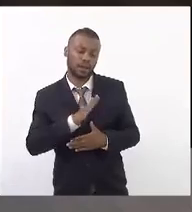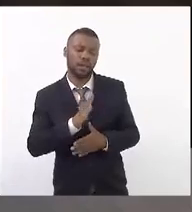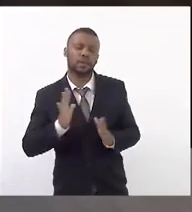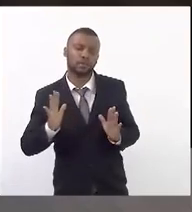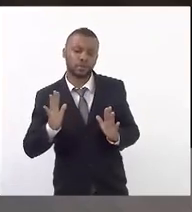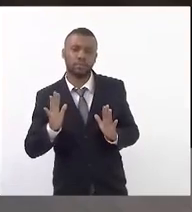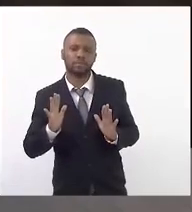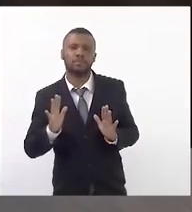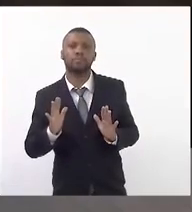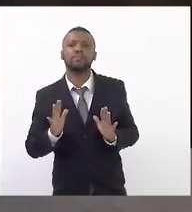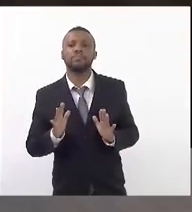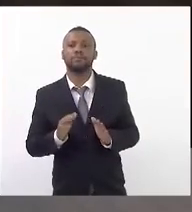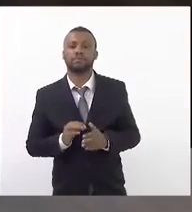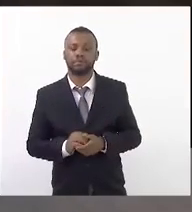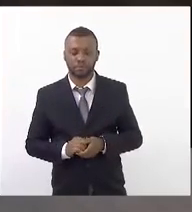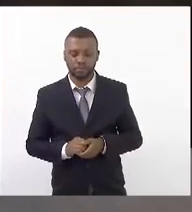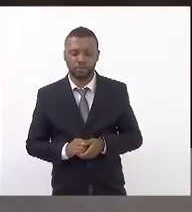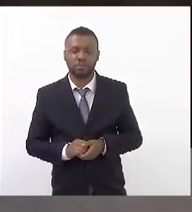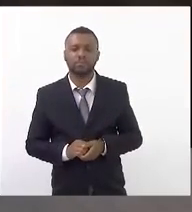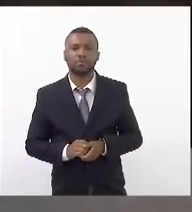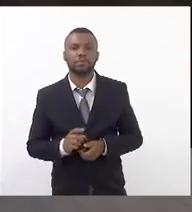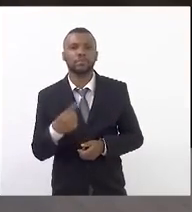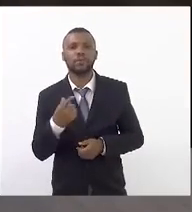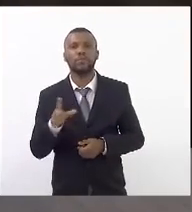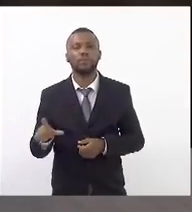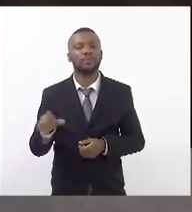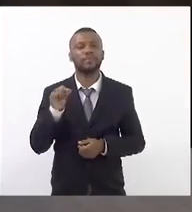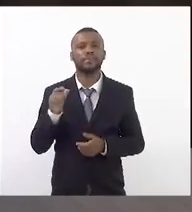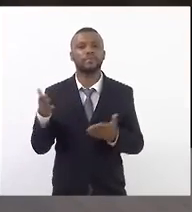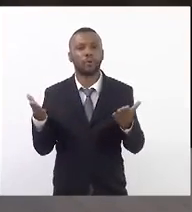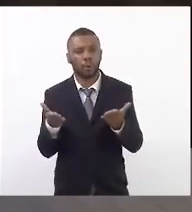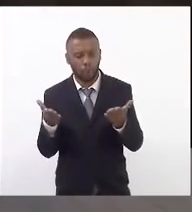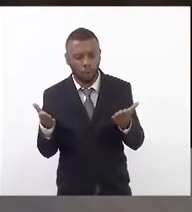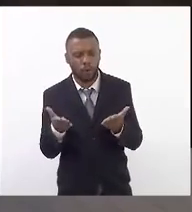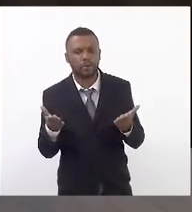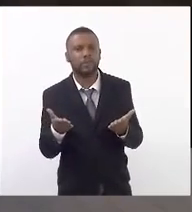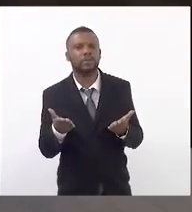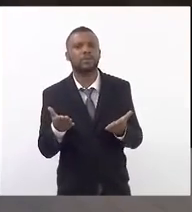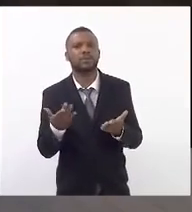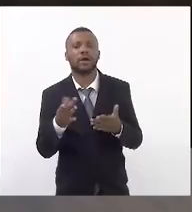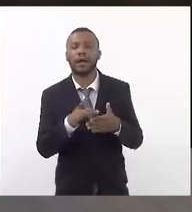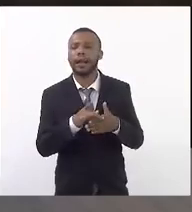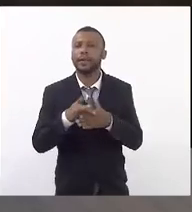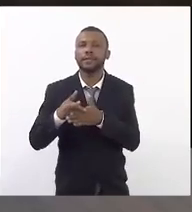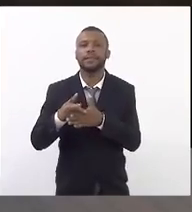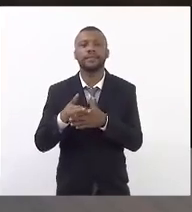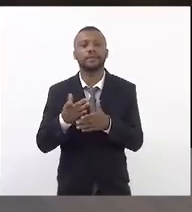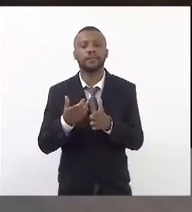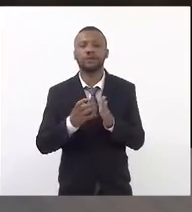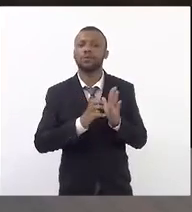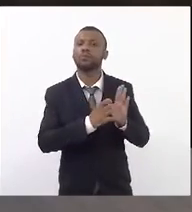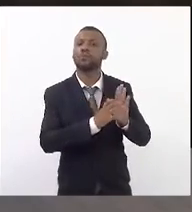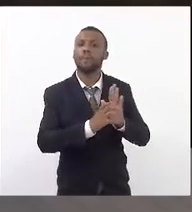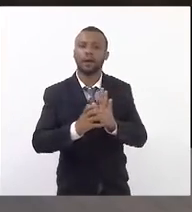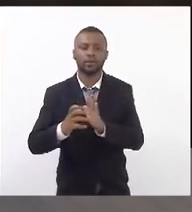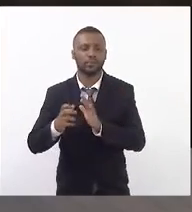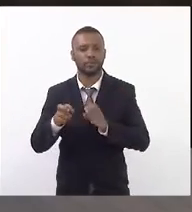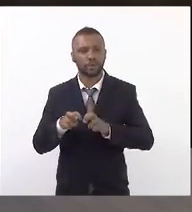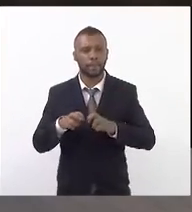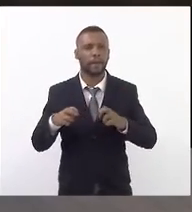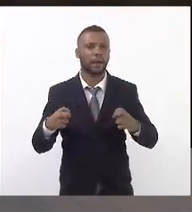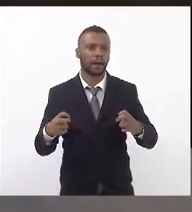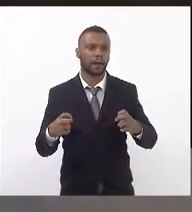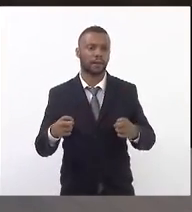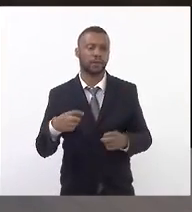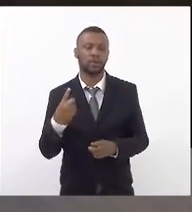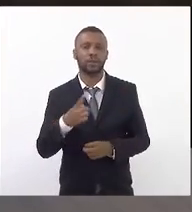a possui. Nós fomos eleitos hoje líderes da bancada. Nós temos